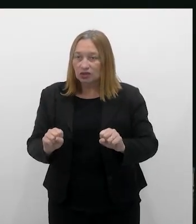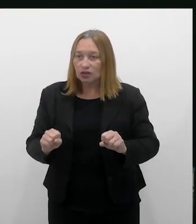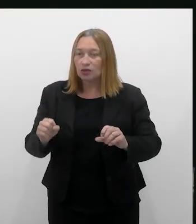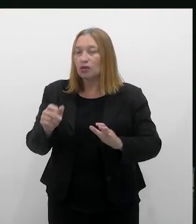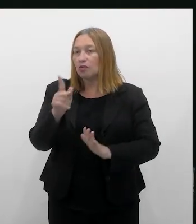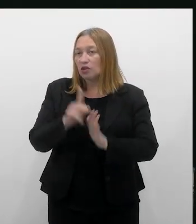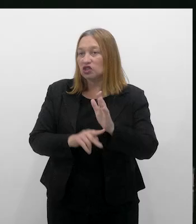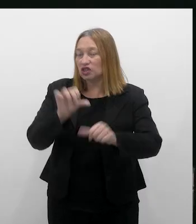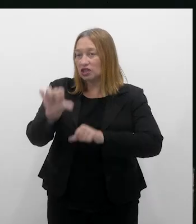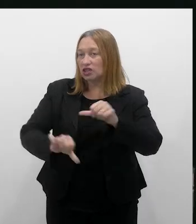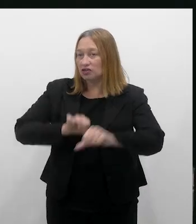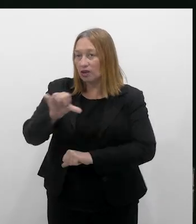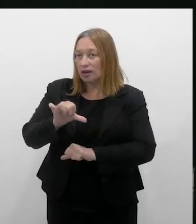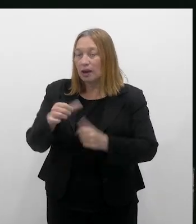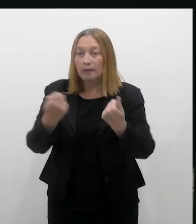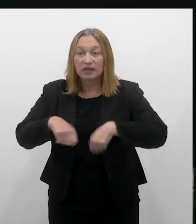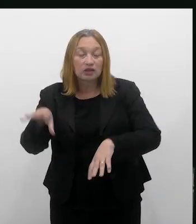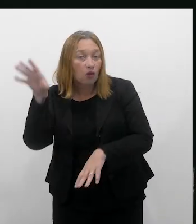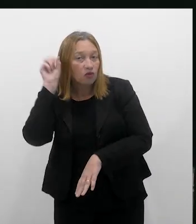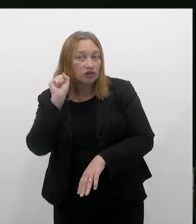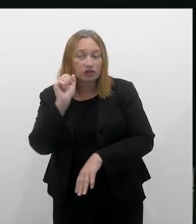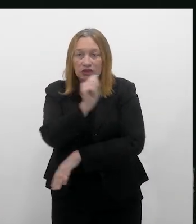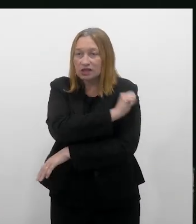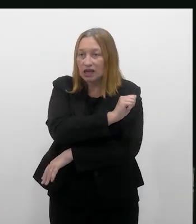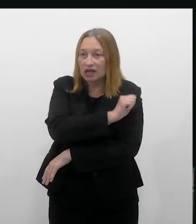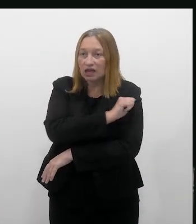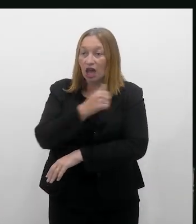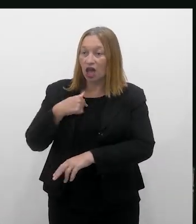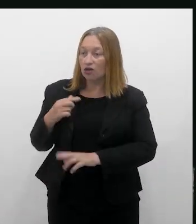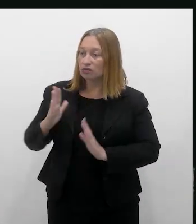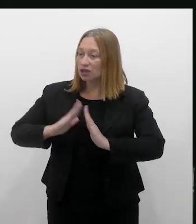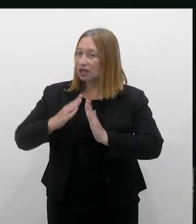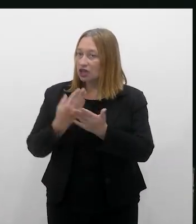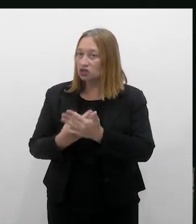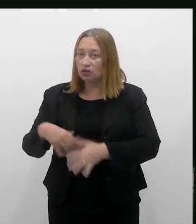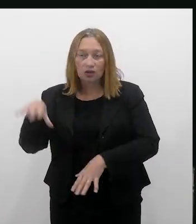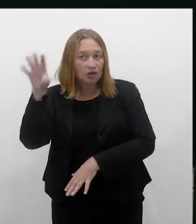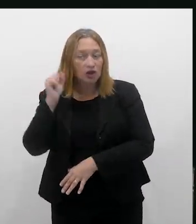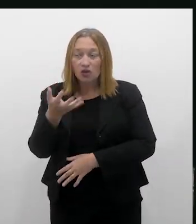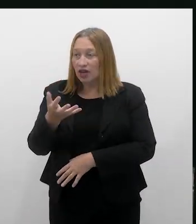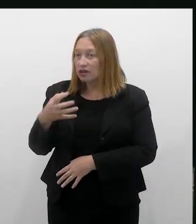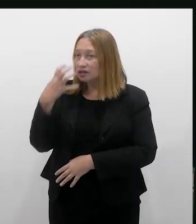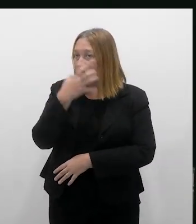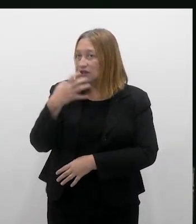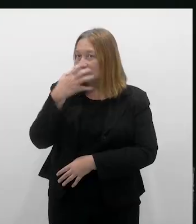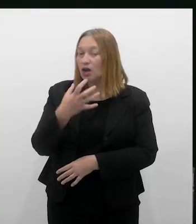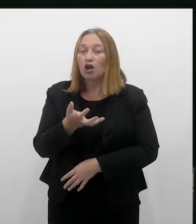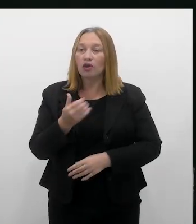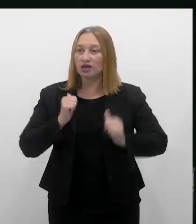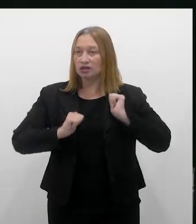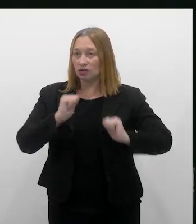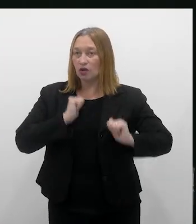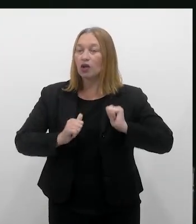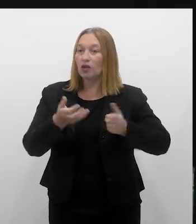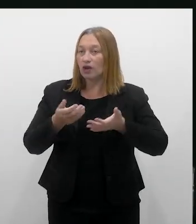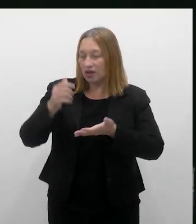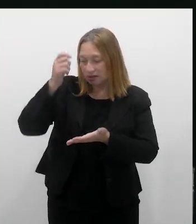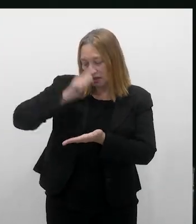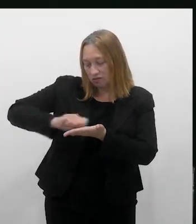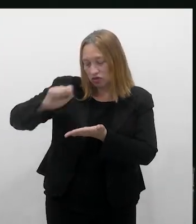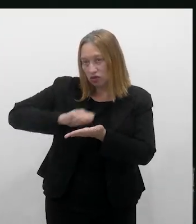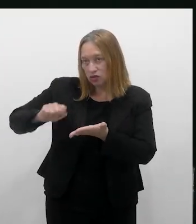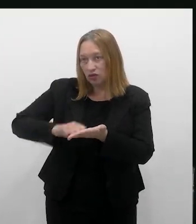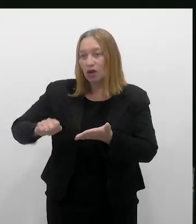o projeto Transformar, porque a gente precisava escutar os alunos. Eu estou aqui na escola, mas eu quero ser um cantor, eu quero ser um ator, eu quero ser